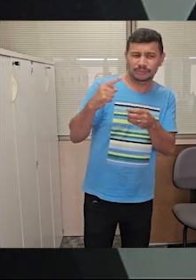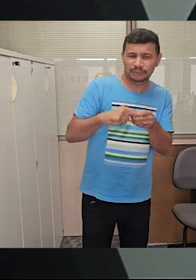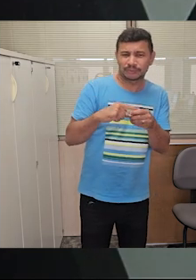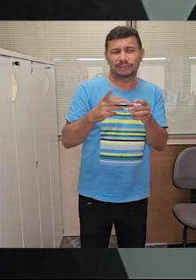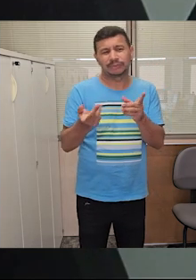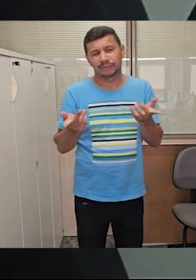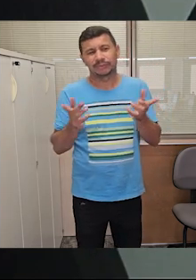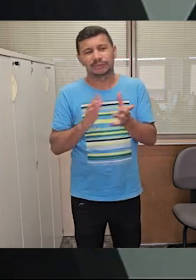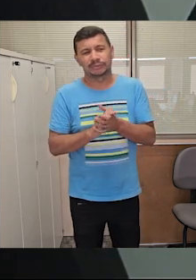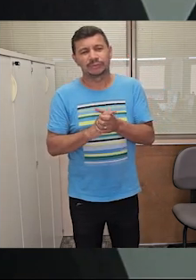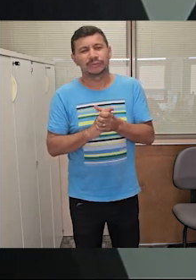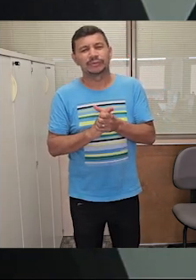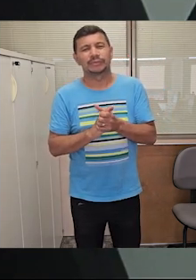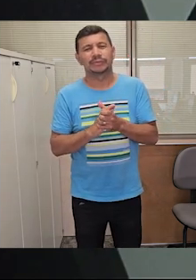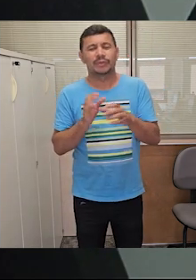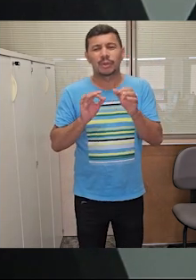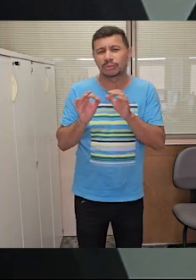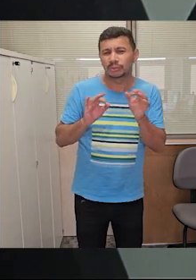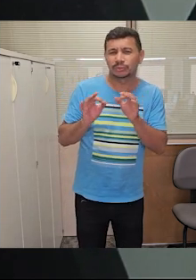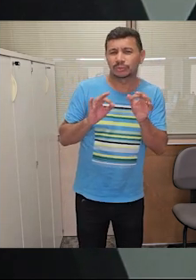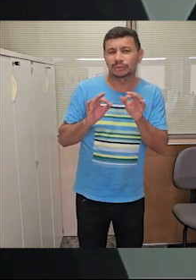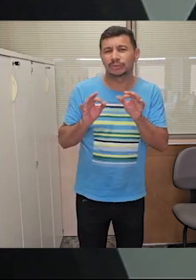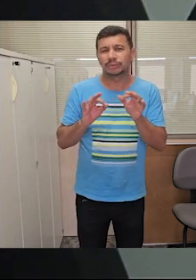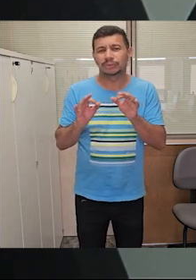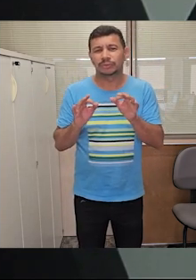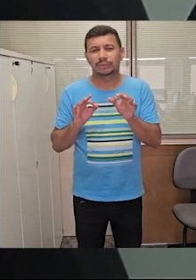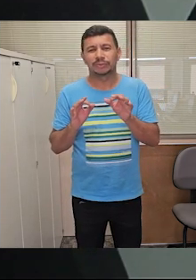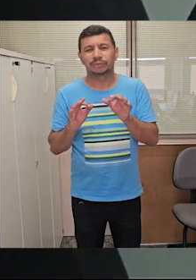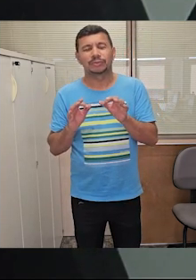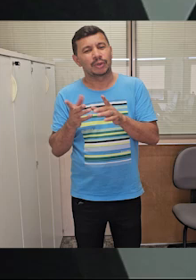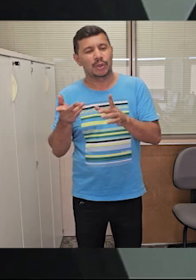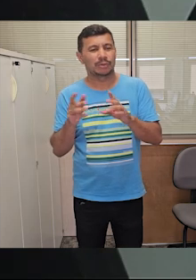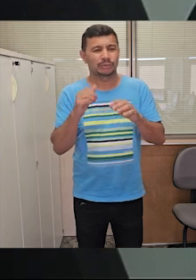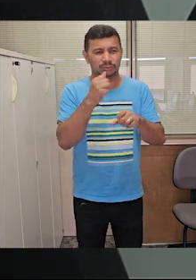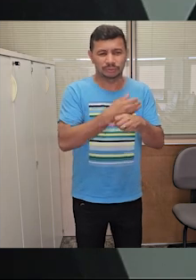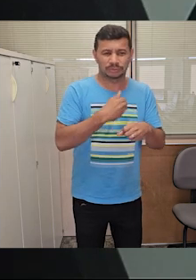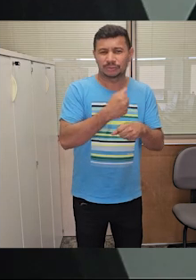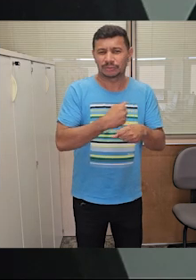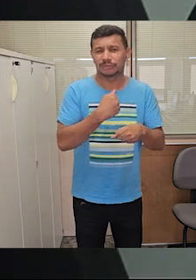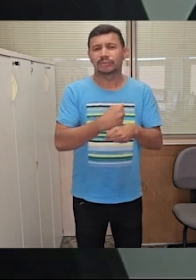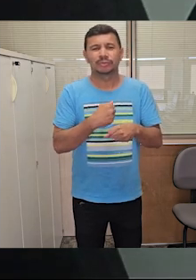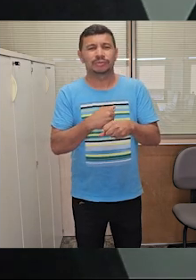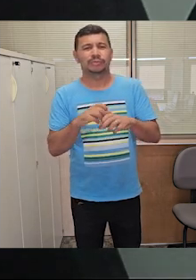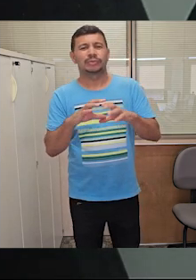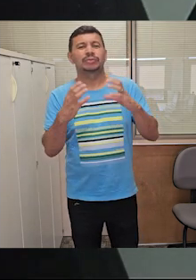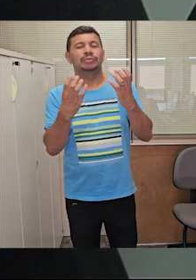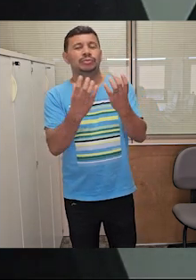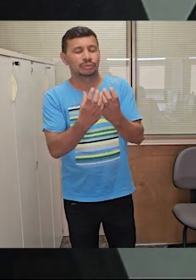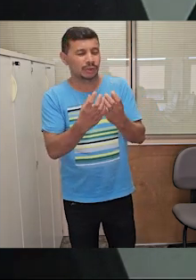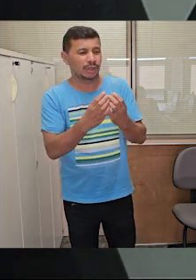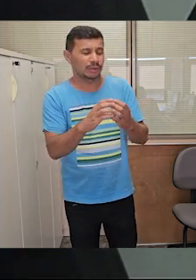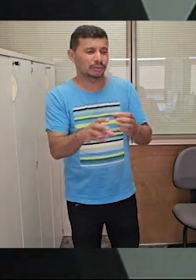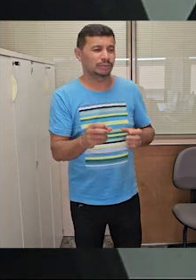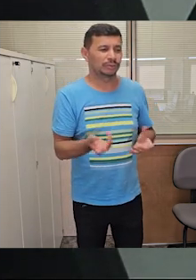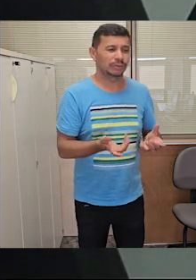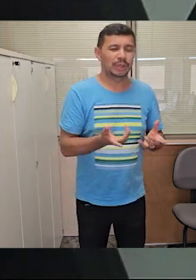mundo. Eu vi que tinha lá uns operários trabalhando numa obra lá de construção civil. Eu peguei uns tijolos e